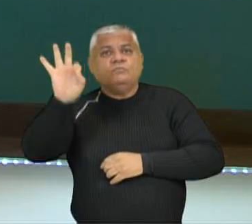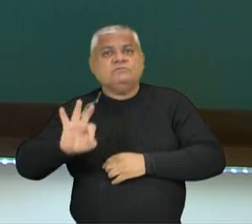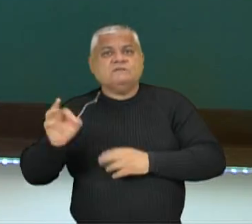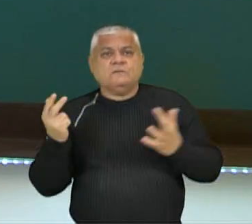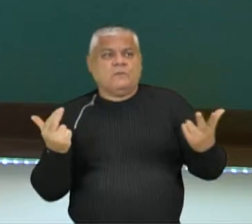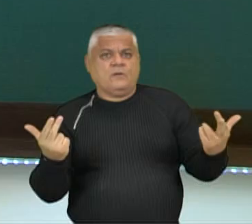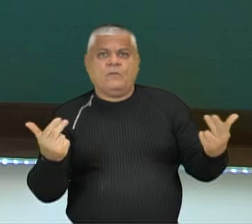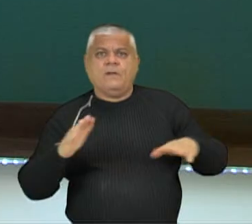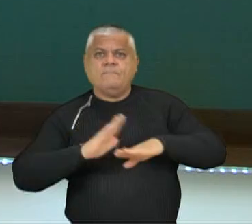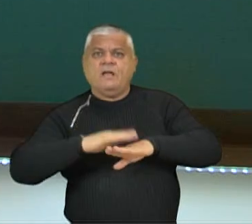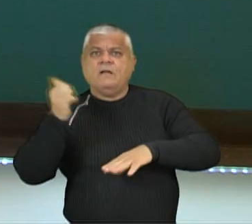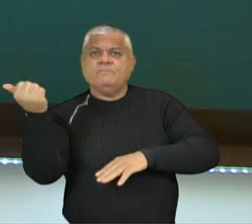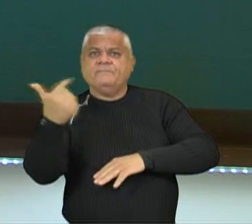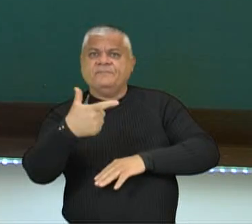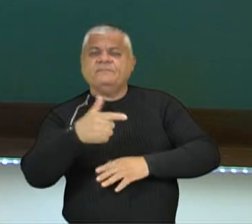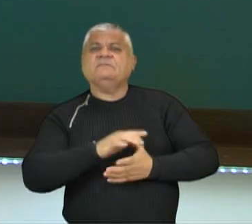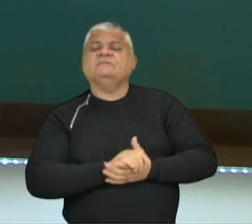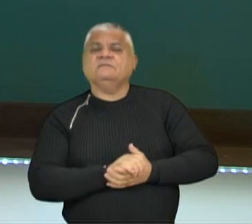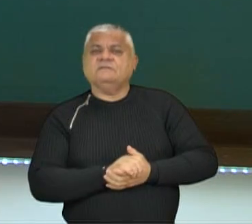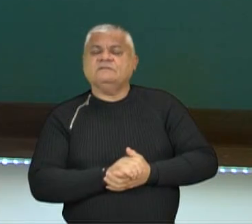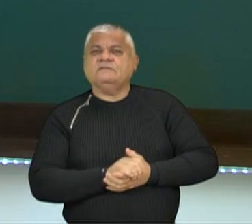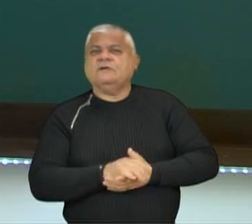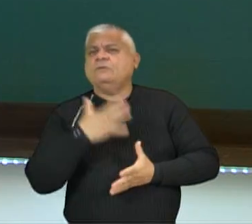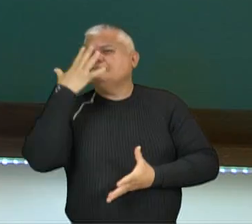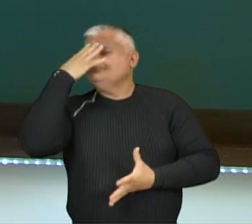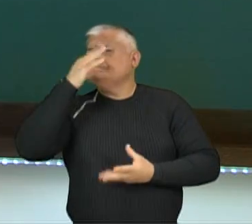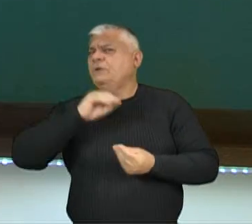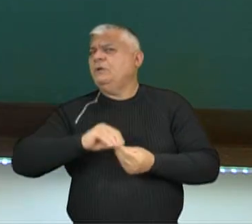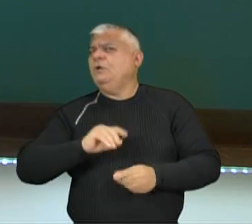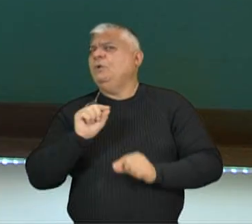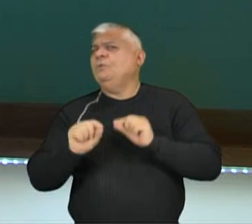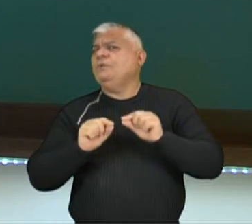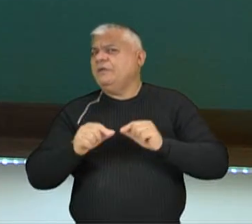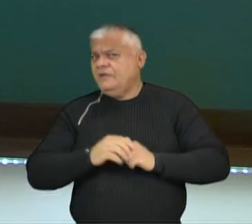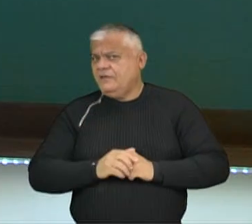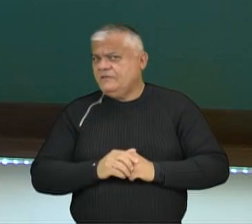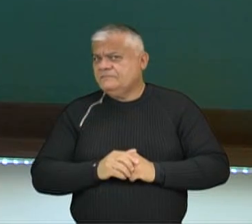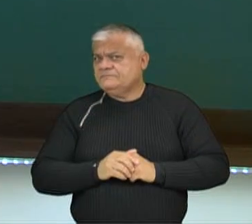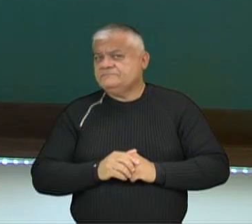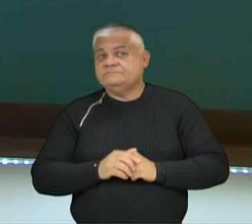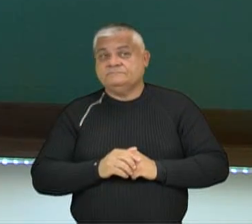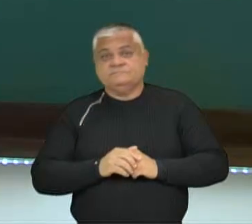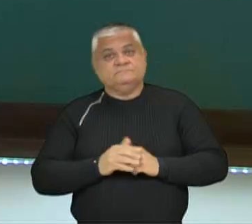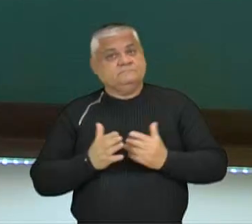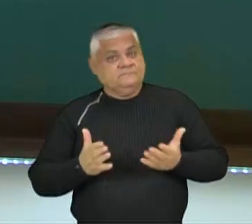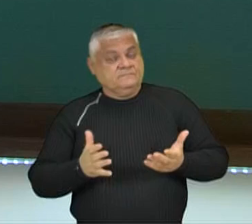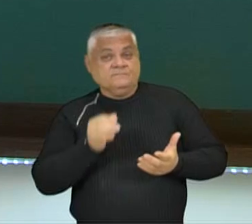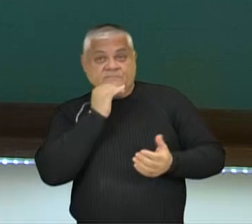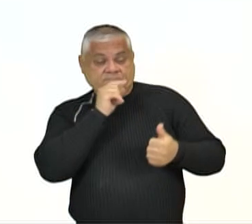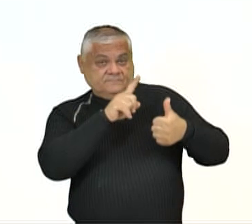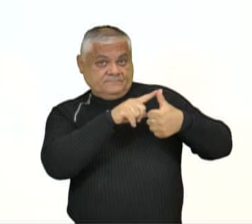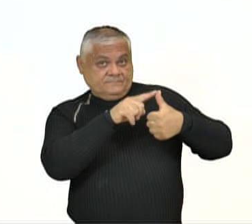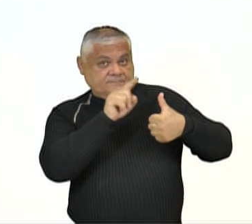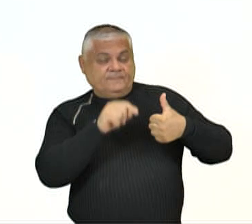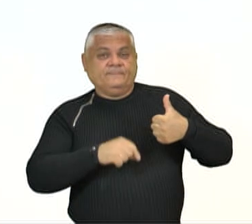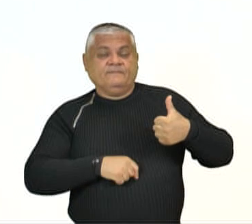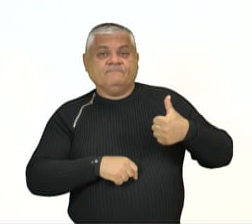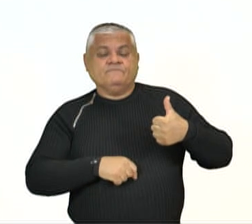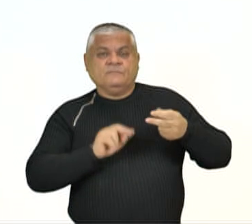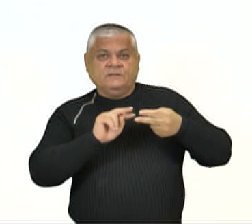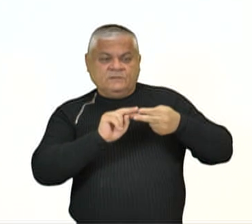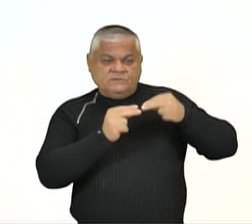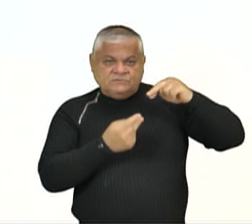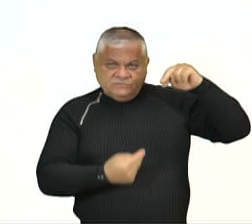98% são iguais. O que a gente consegue concluir com base nessa informação? Bom, primeiro, o gene